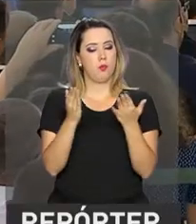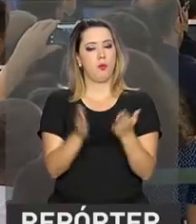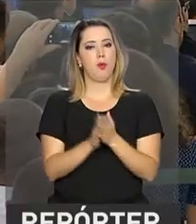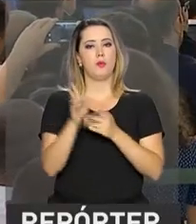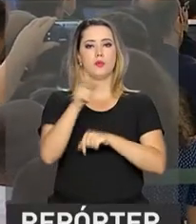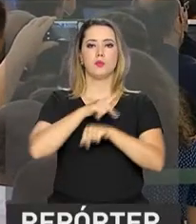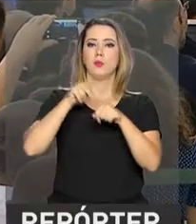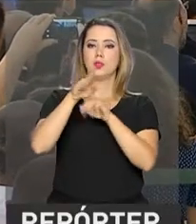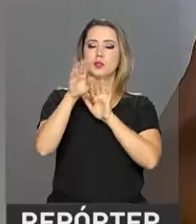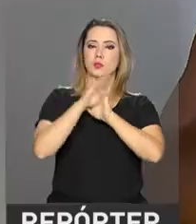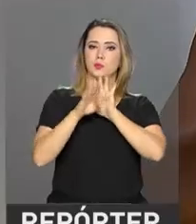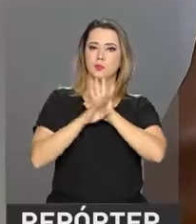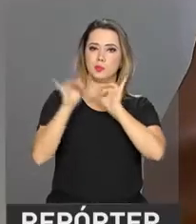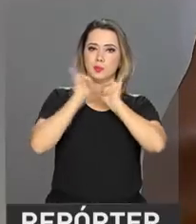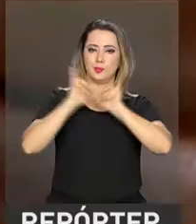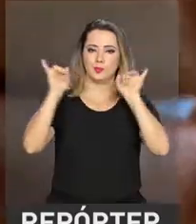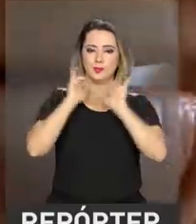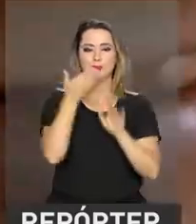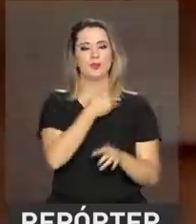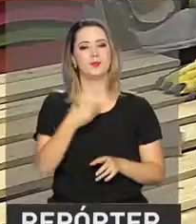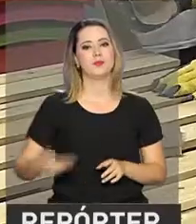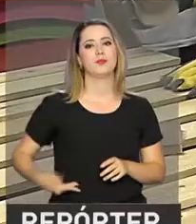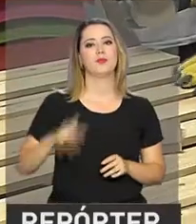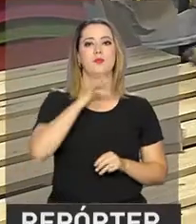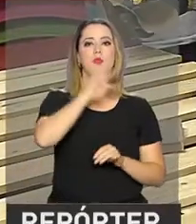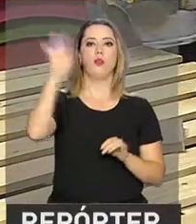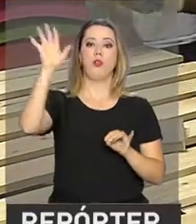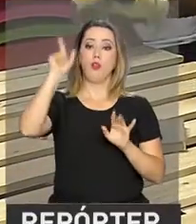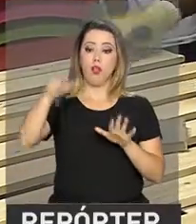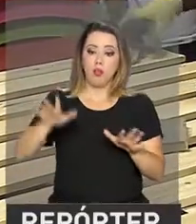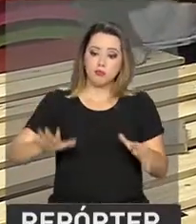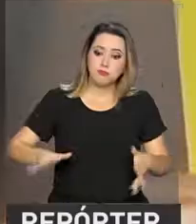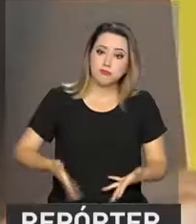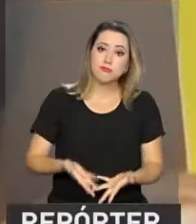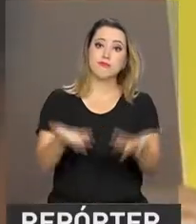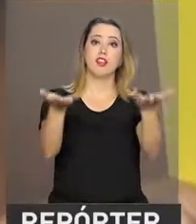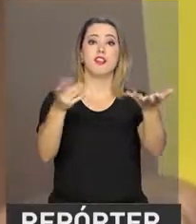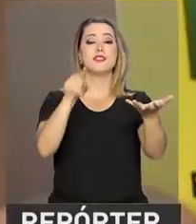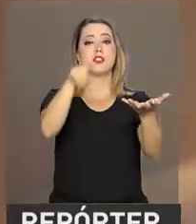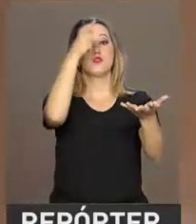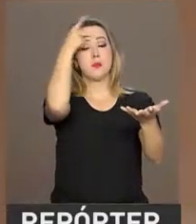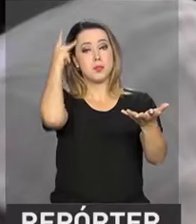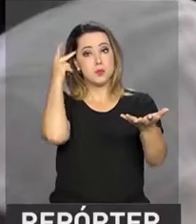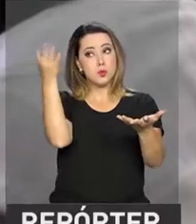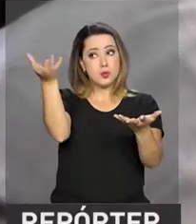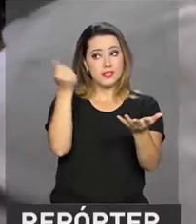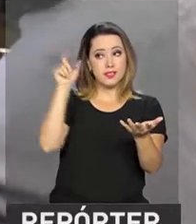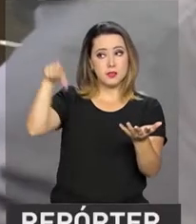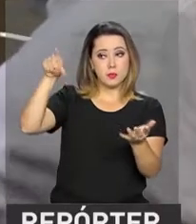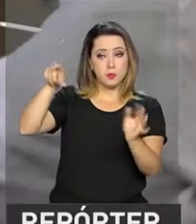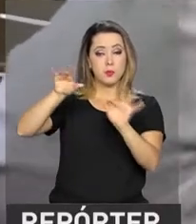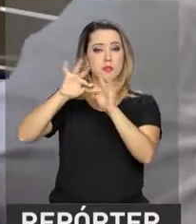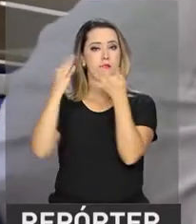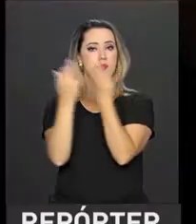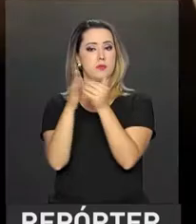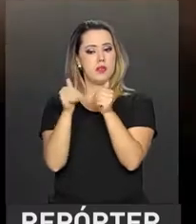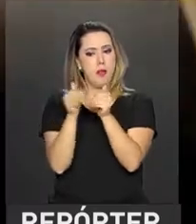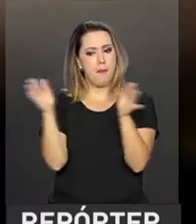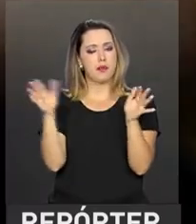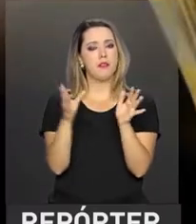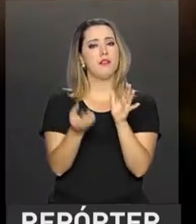lançado pelo governo federal é incentivar o empreendedorismo dos beneficiários do bolsa família com